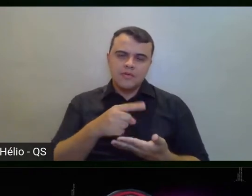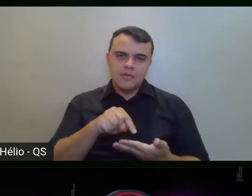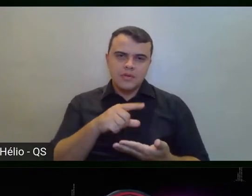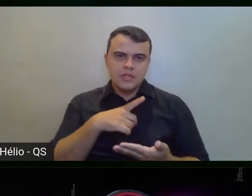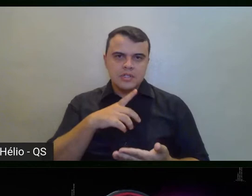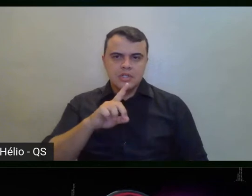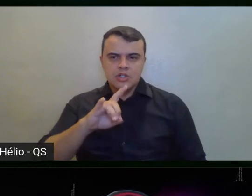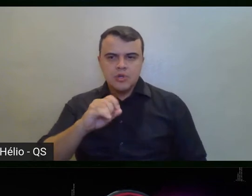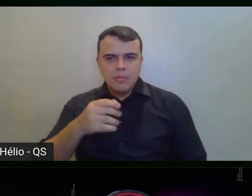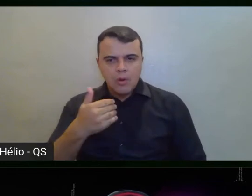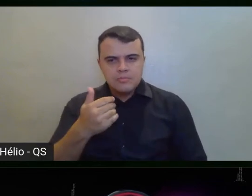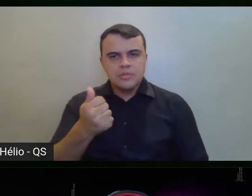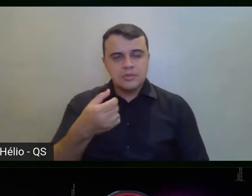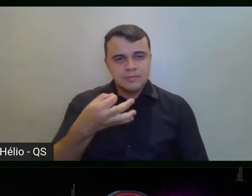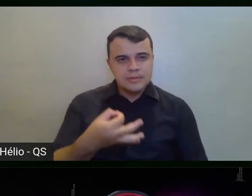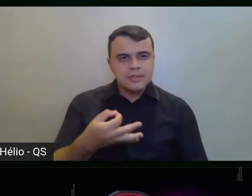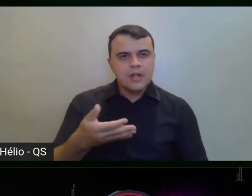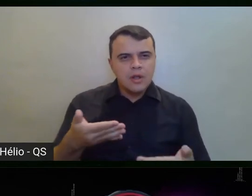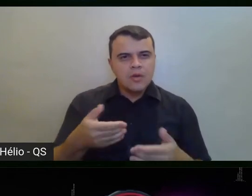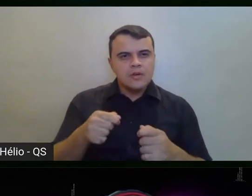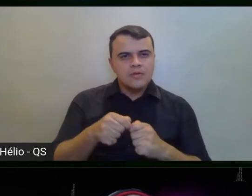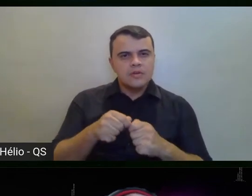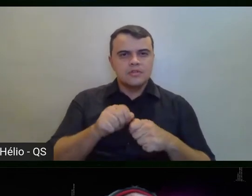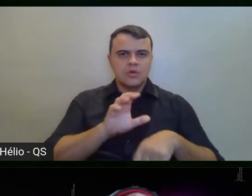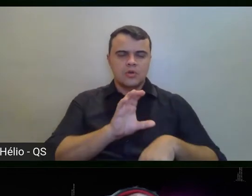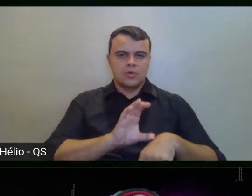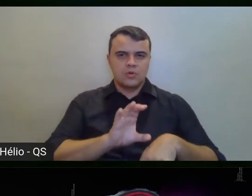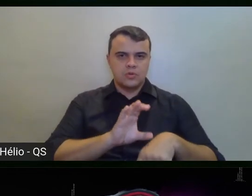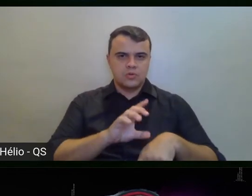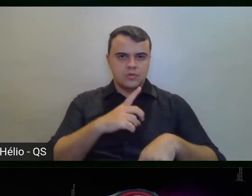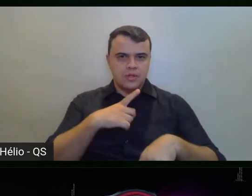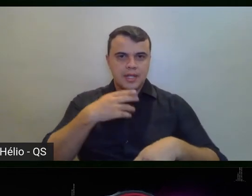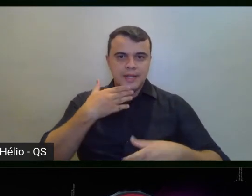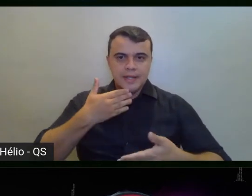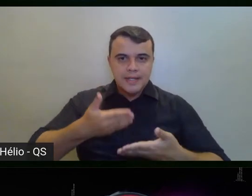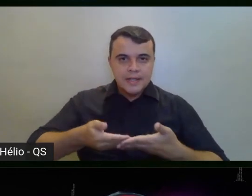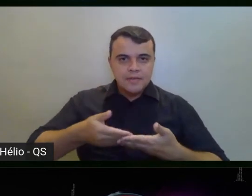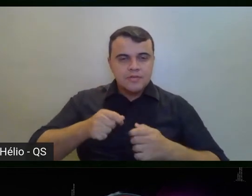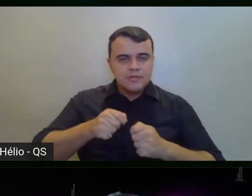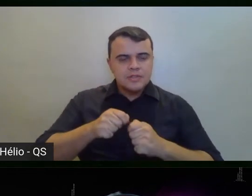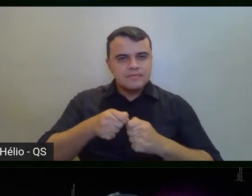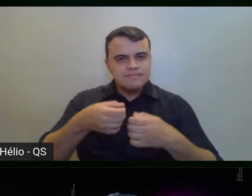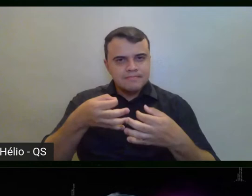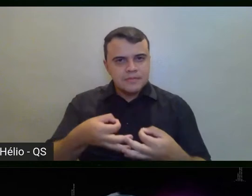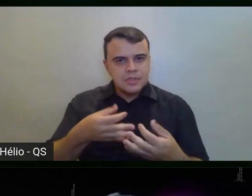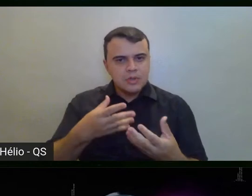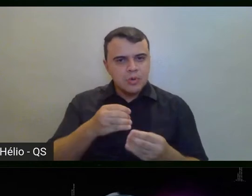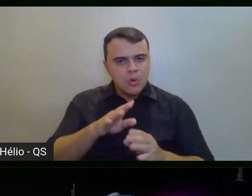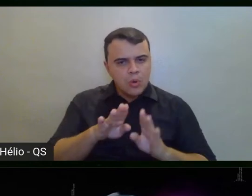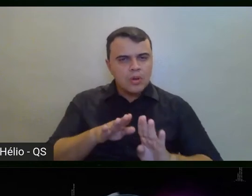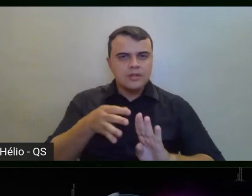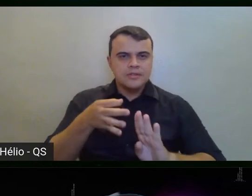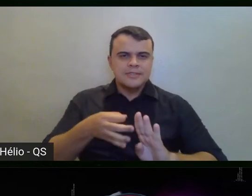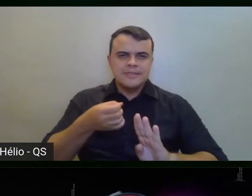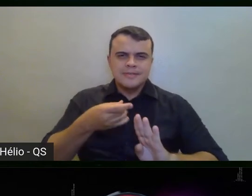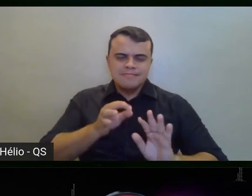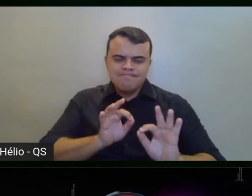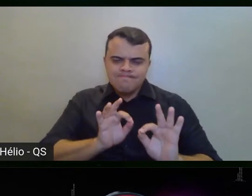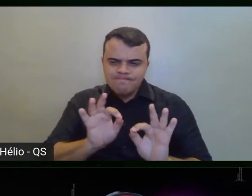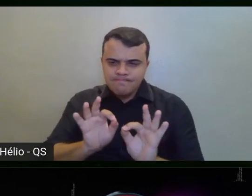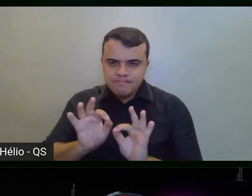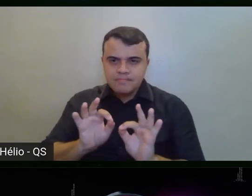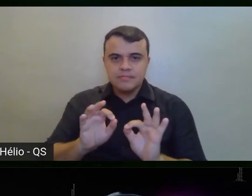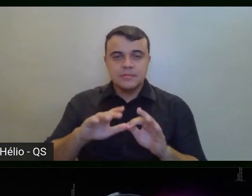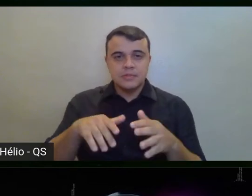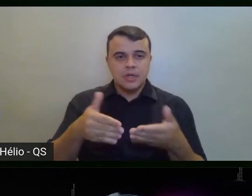no dia pro me chama aí faça esse bootken Facebook tá incrível fizemos aí com muito carinho com muito cuidado bem gourmetizado né